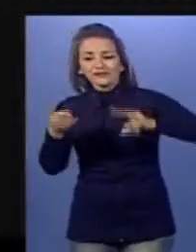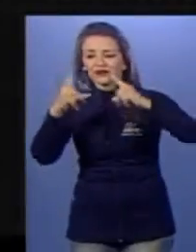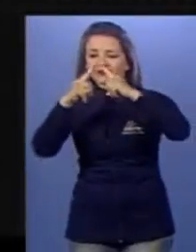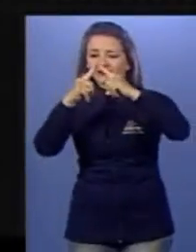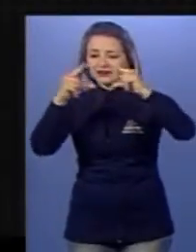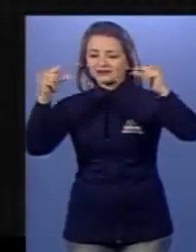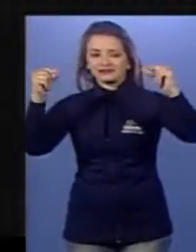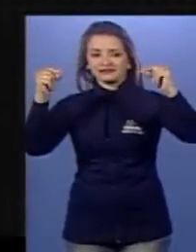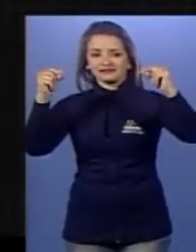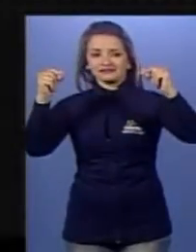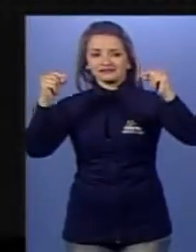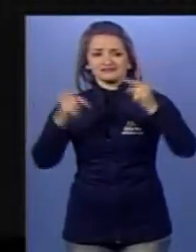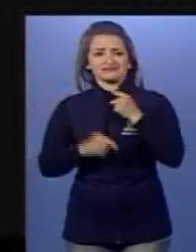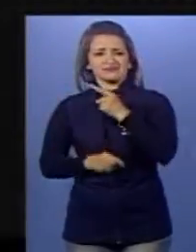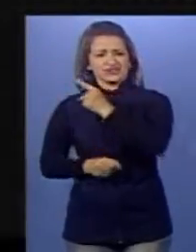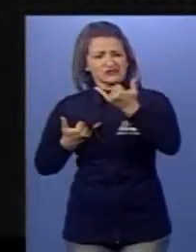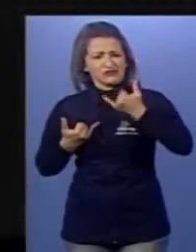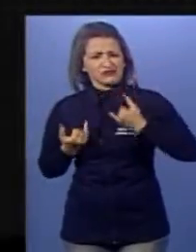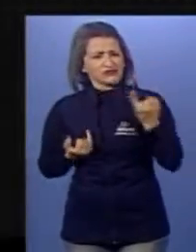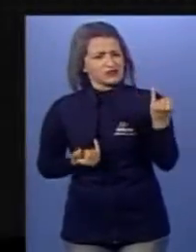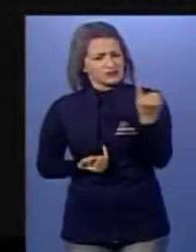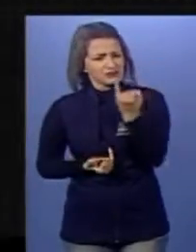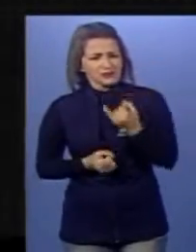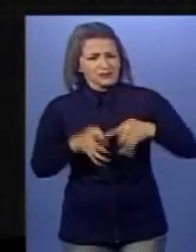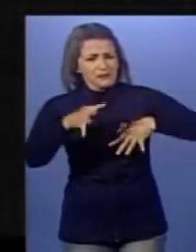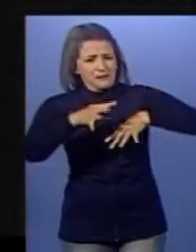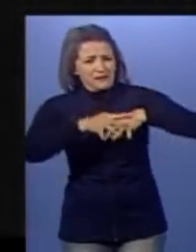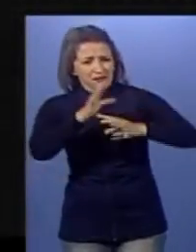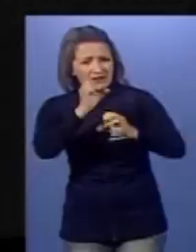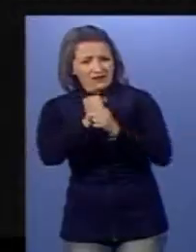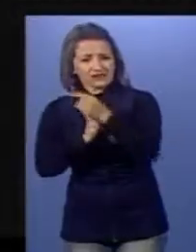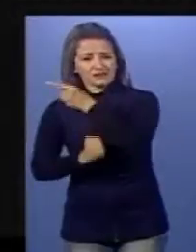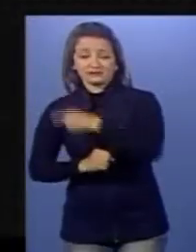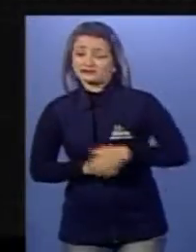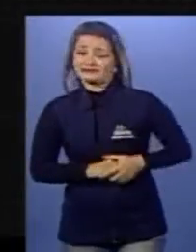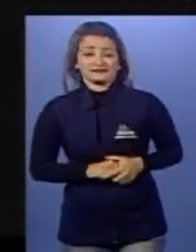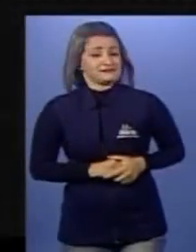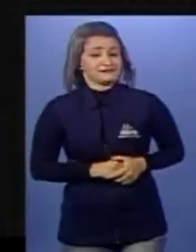matemática é bonito